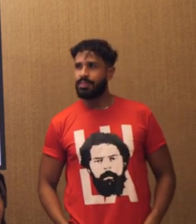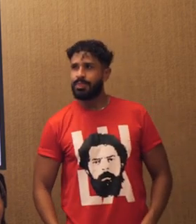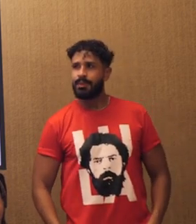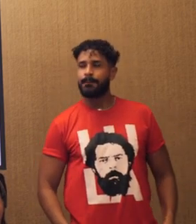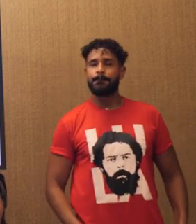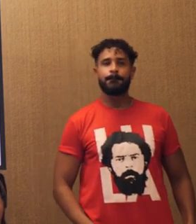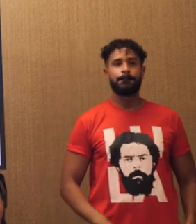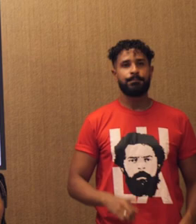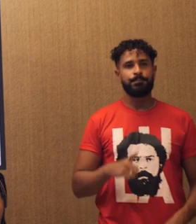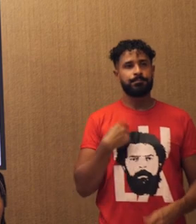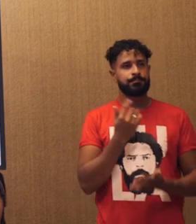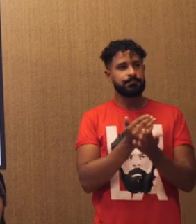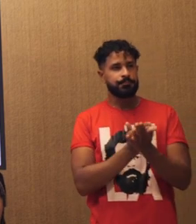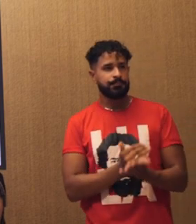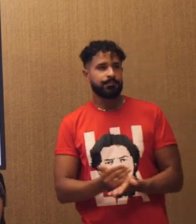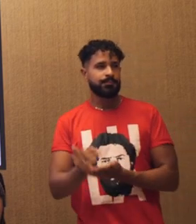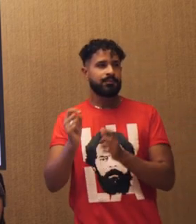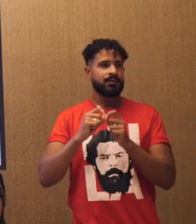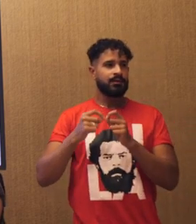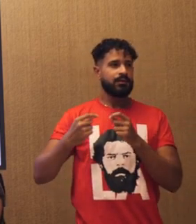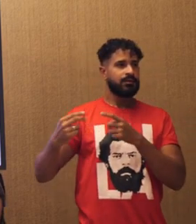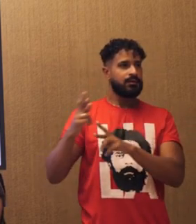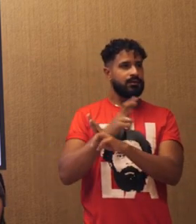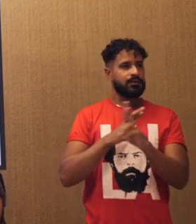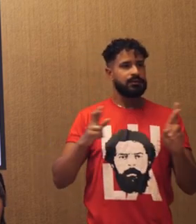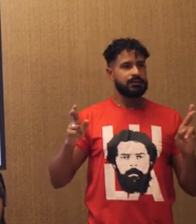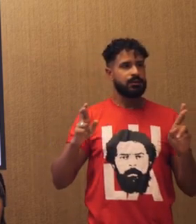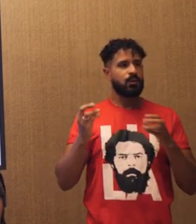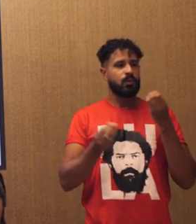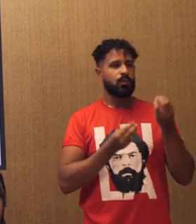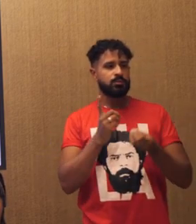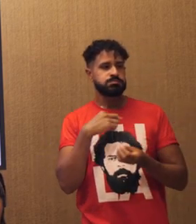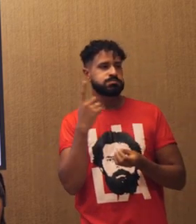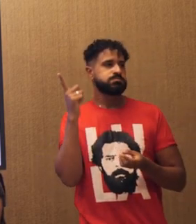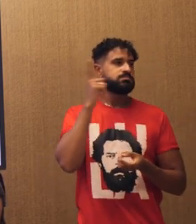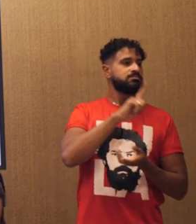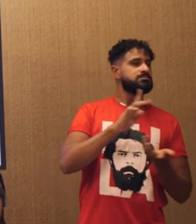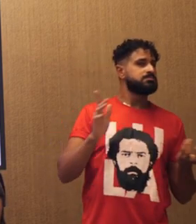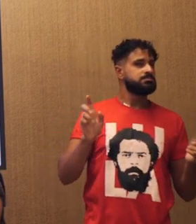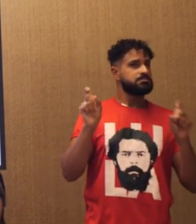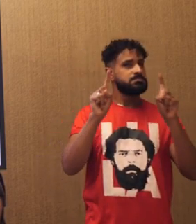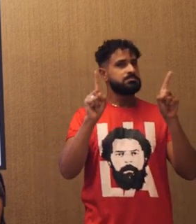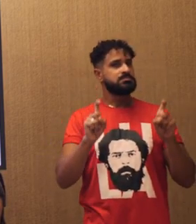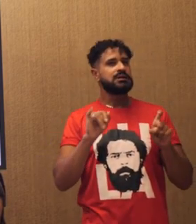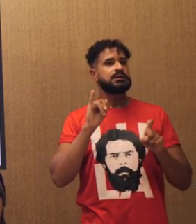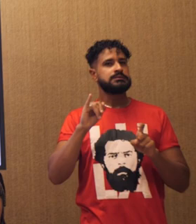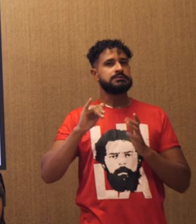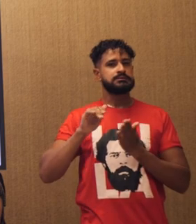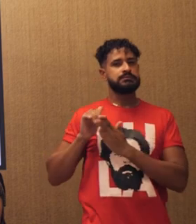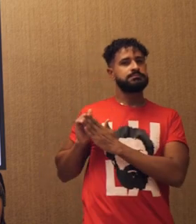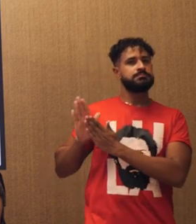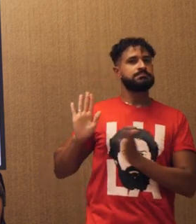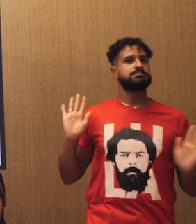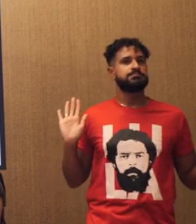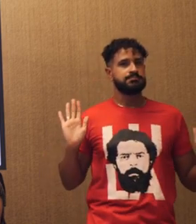Aí a gente começa a fazer aquela coisa, né? Será que nós vamos conseguir? E se eu for mandado embora?